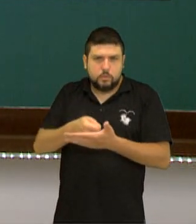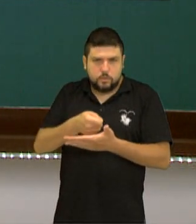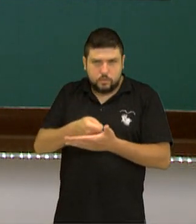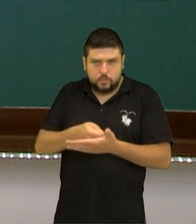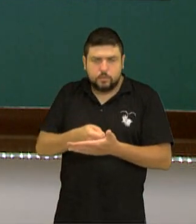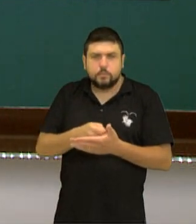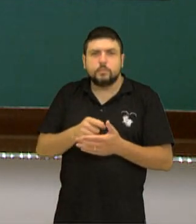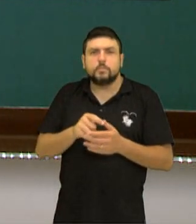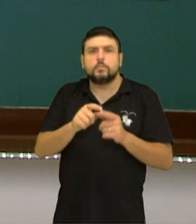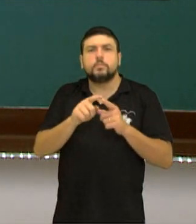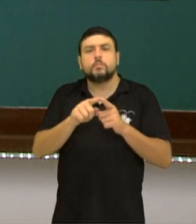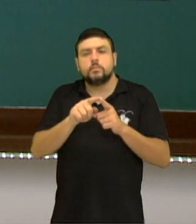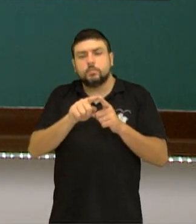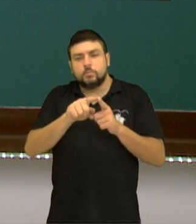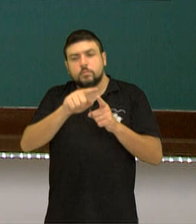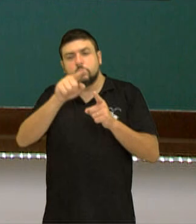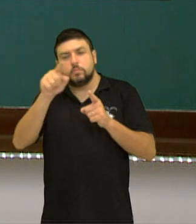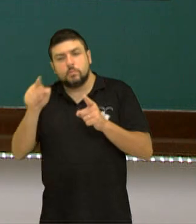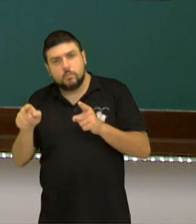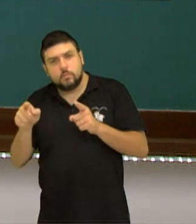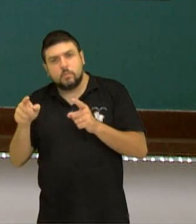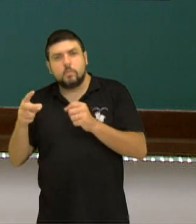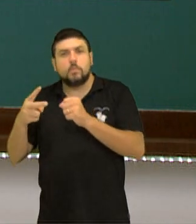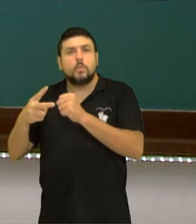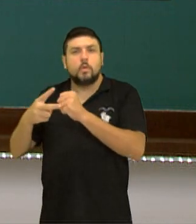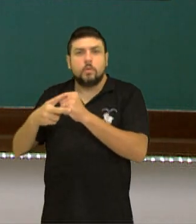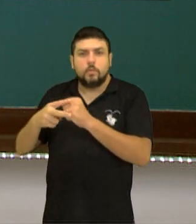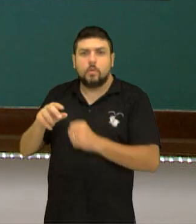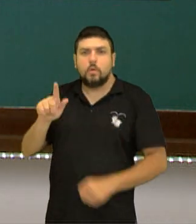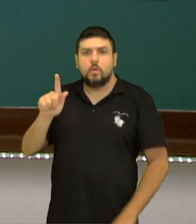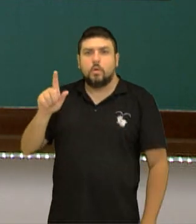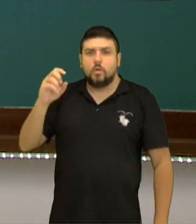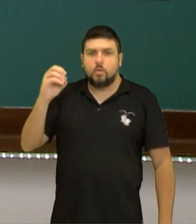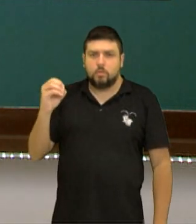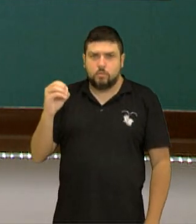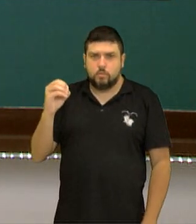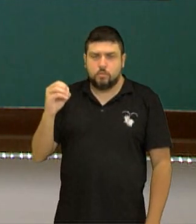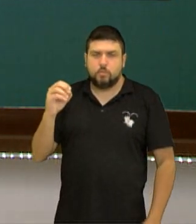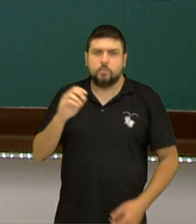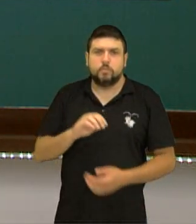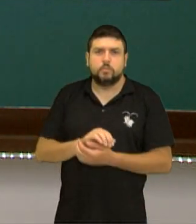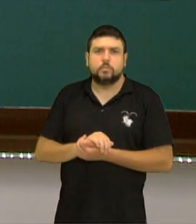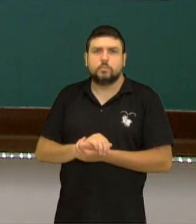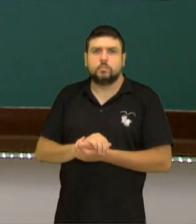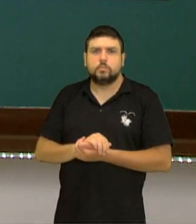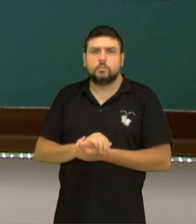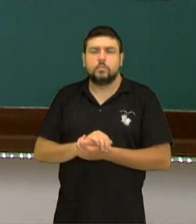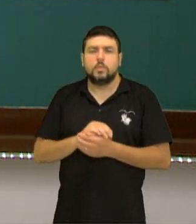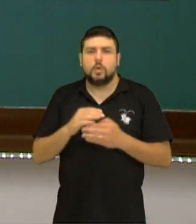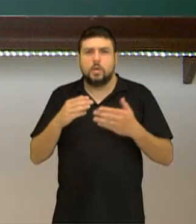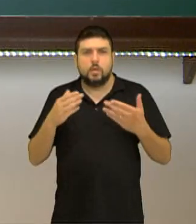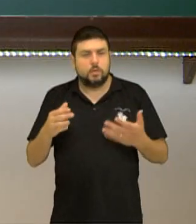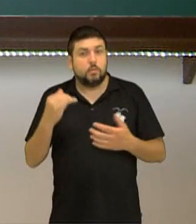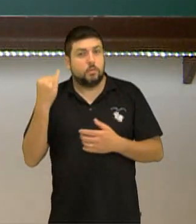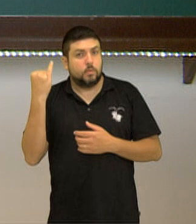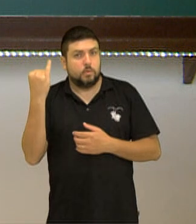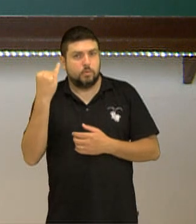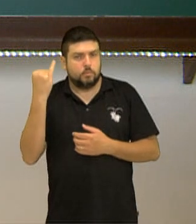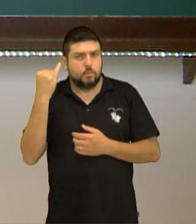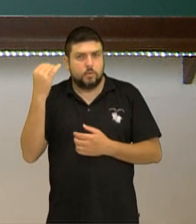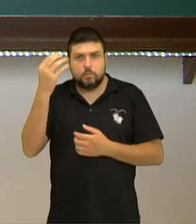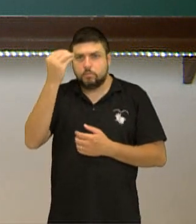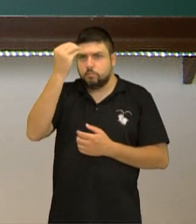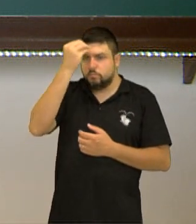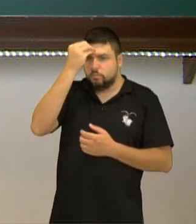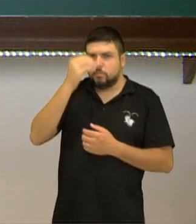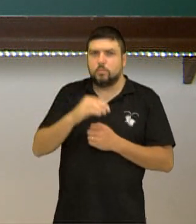uma recomendação, e depois o verbo go, né? Ir para casa, go home. Então é muito importante eu salientar isso.